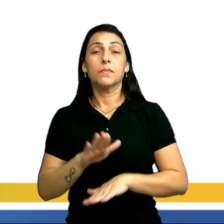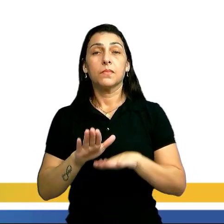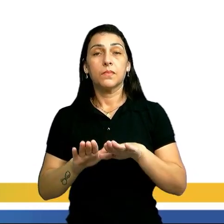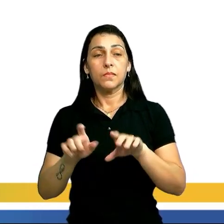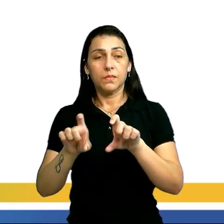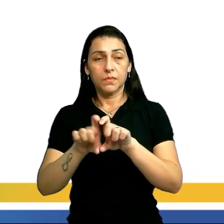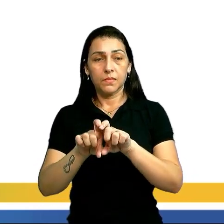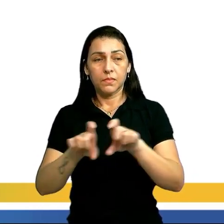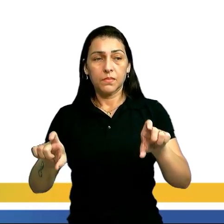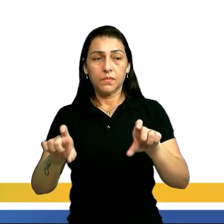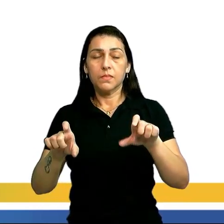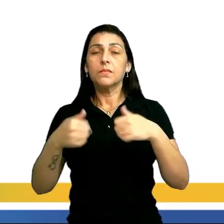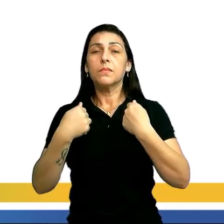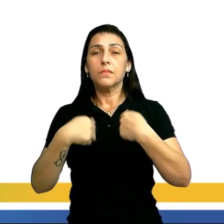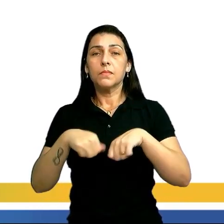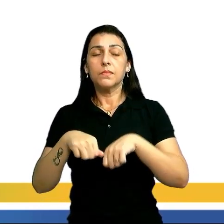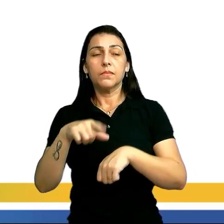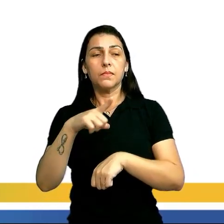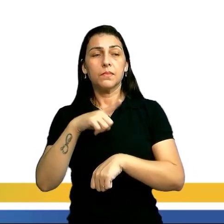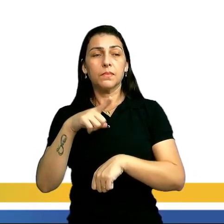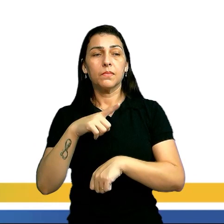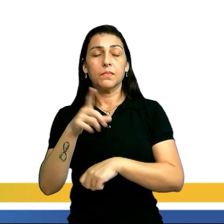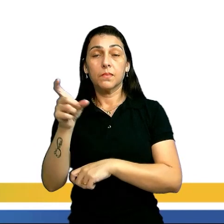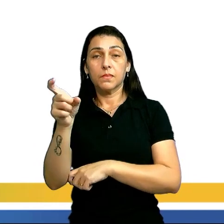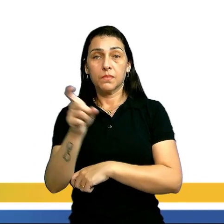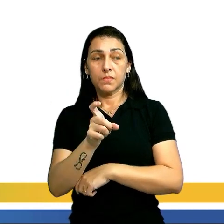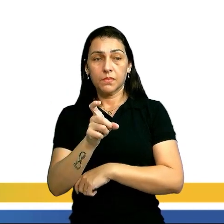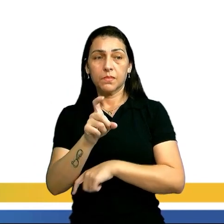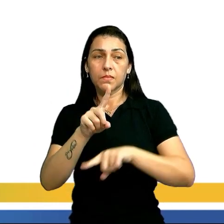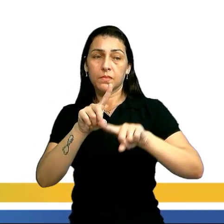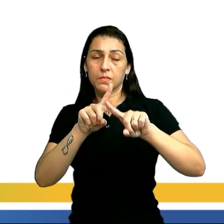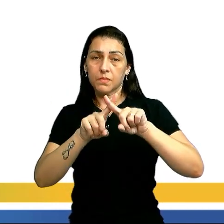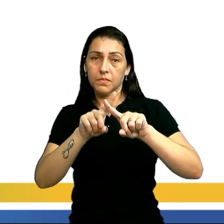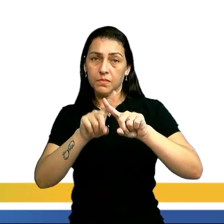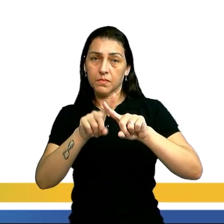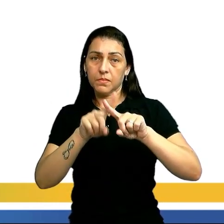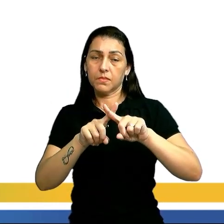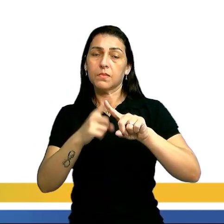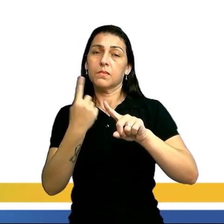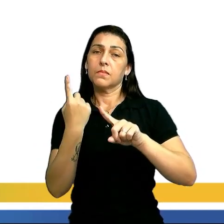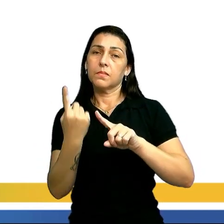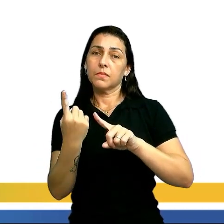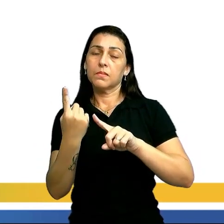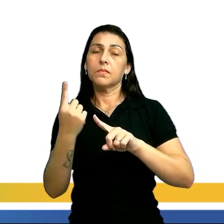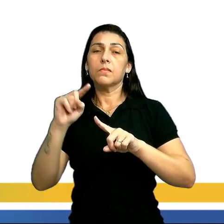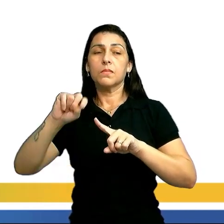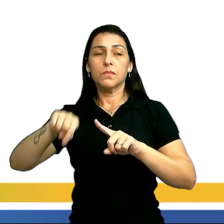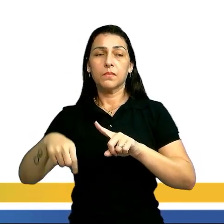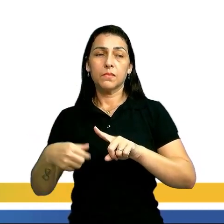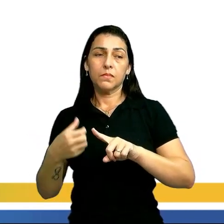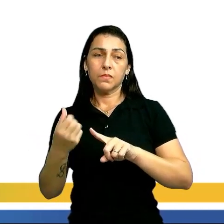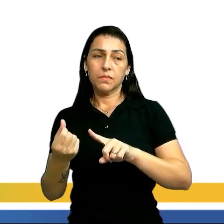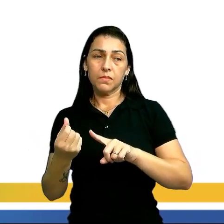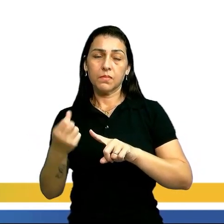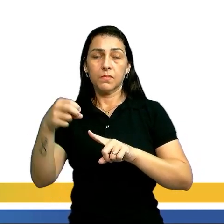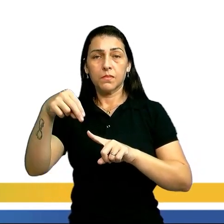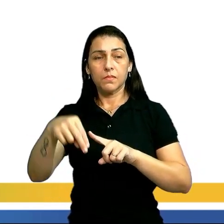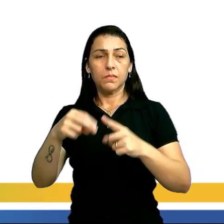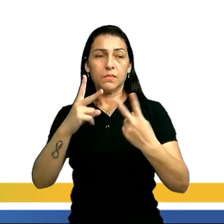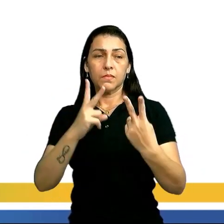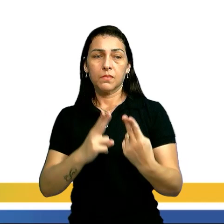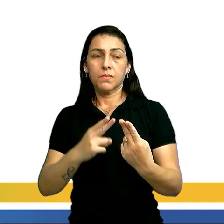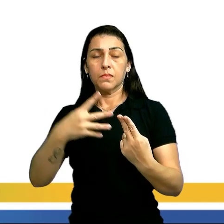De acordo com o enunciado, devemos ter x vezes